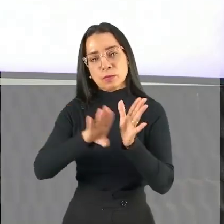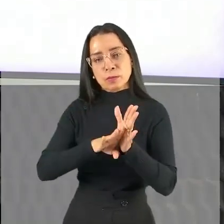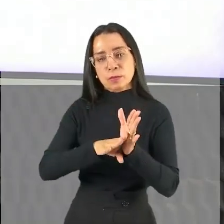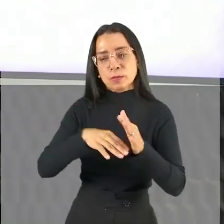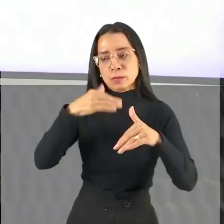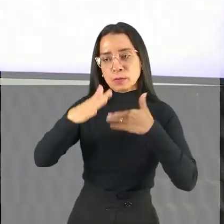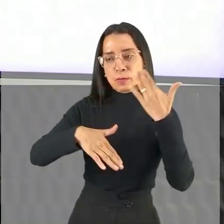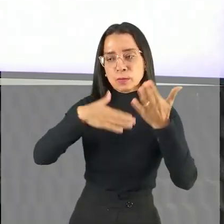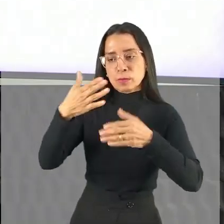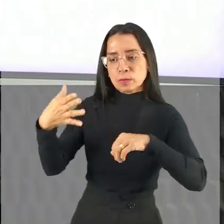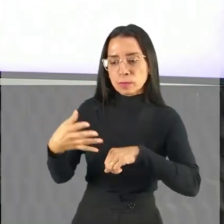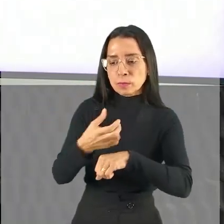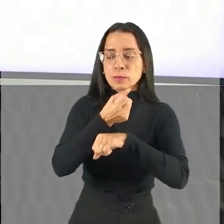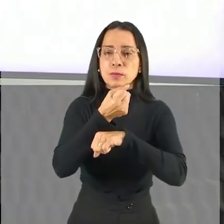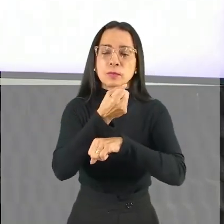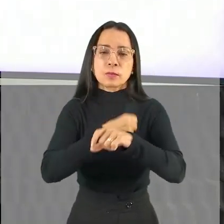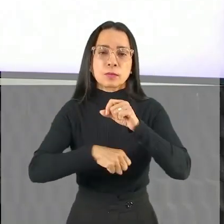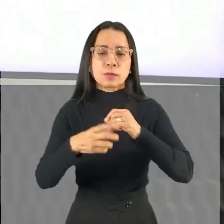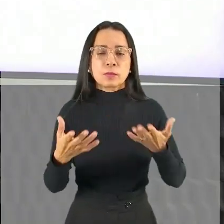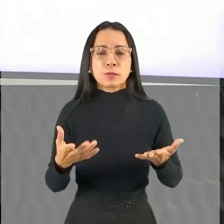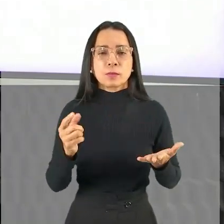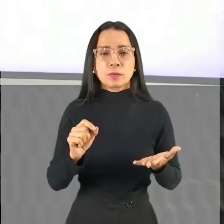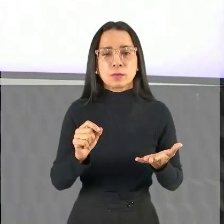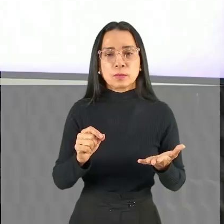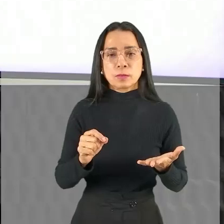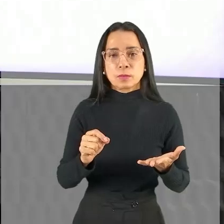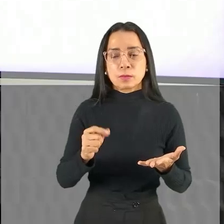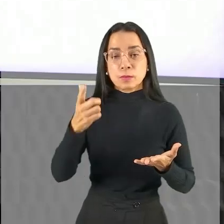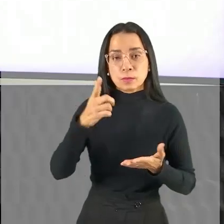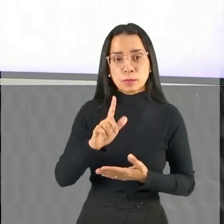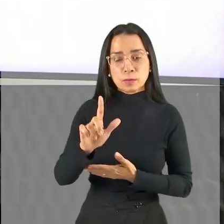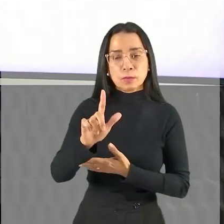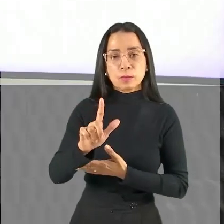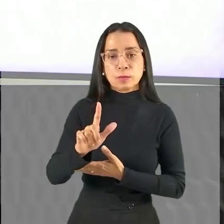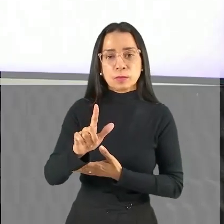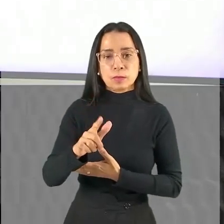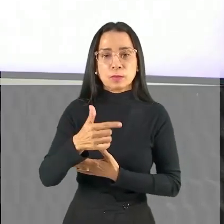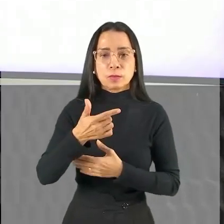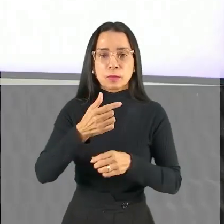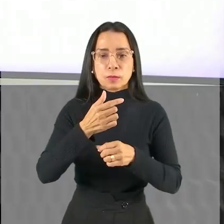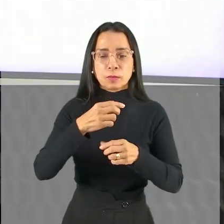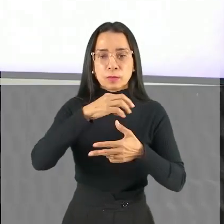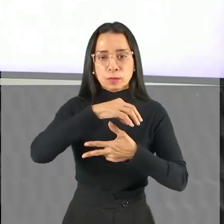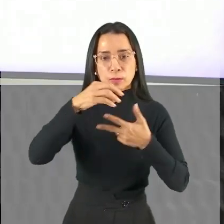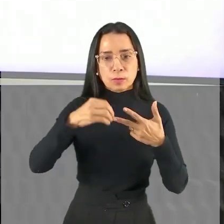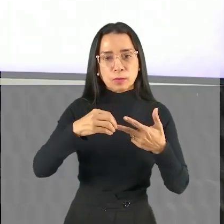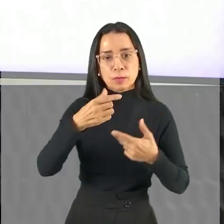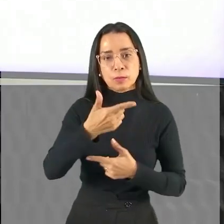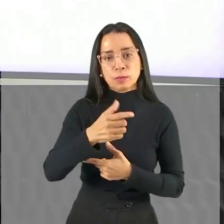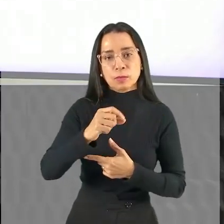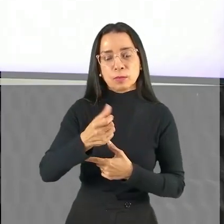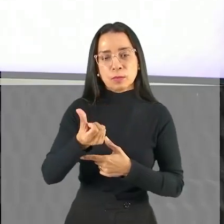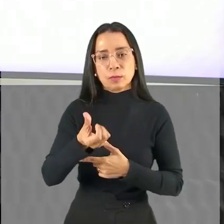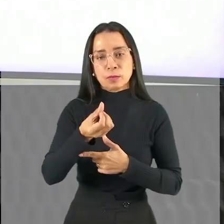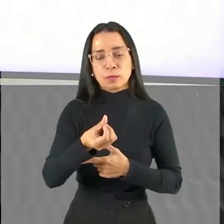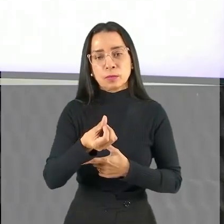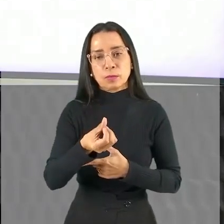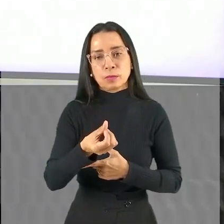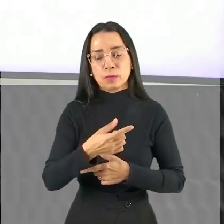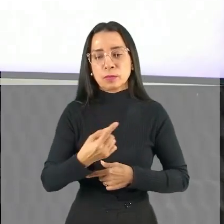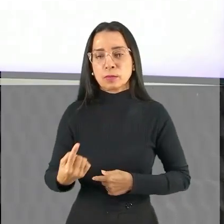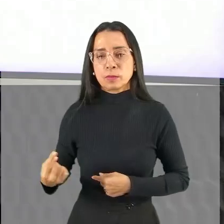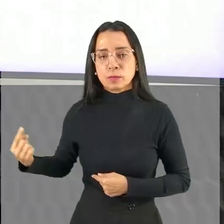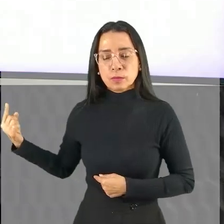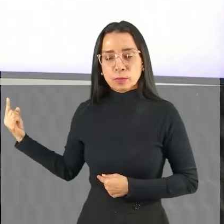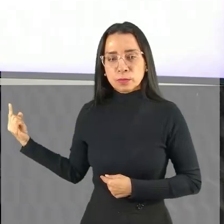gente. Outra questão sobre o Brasil colonial, Enem 2016. A África Ocidental